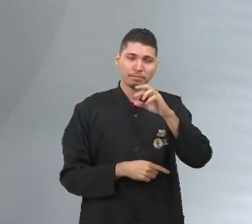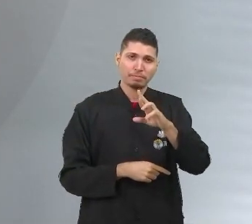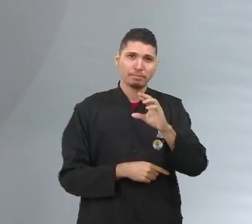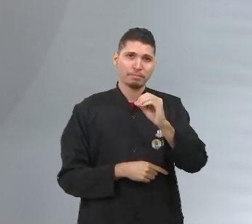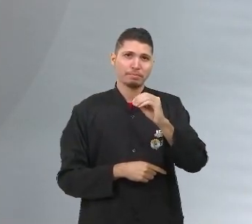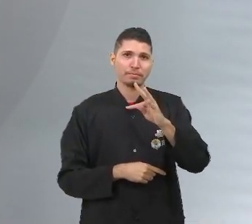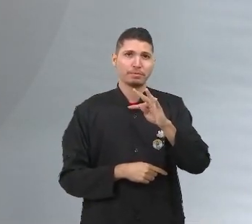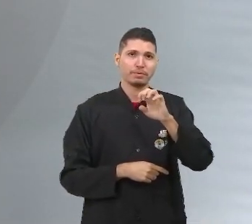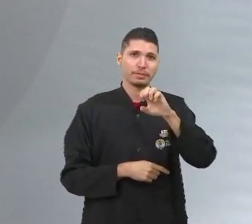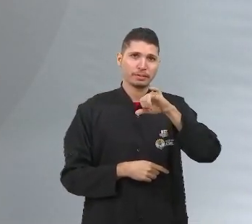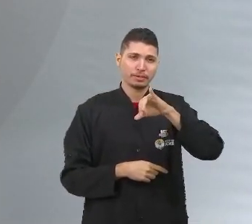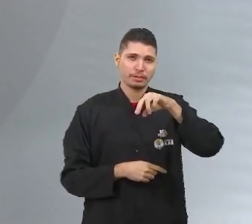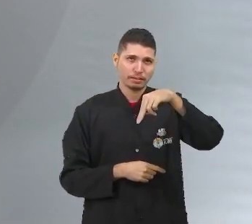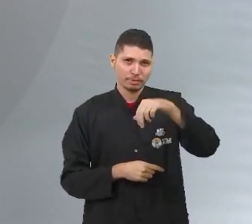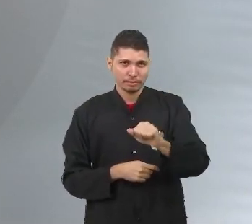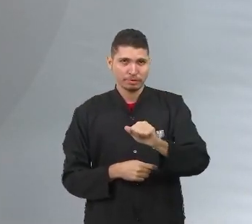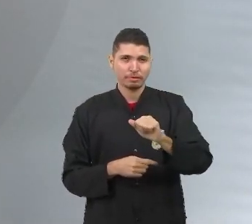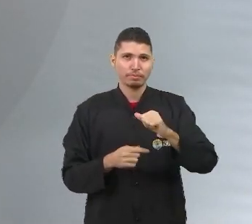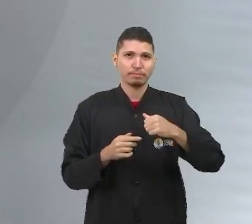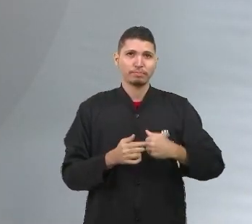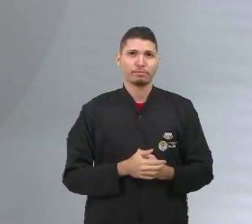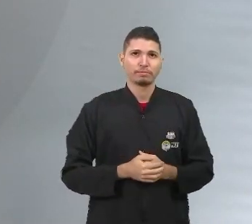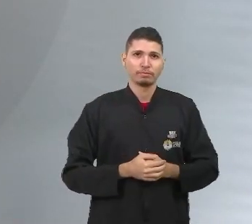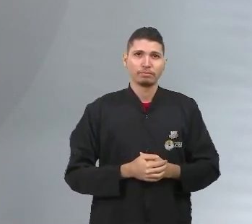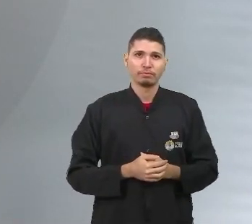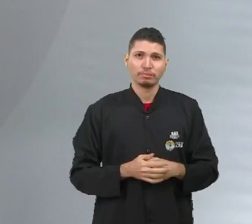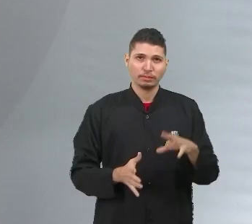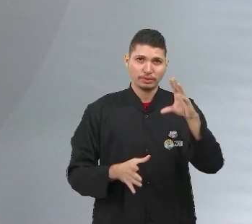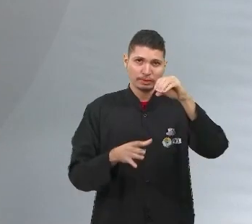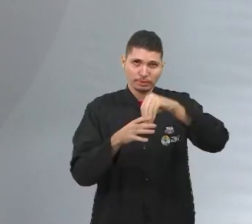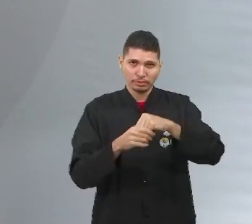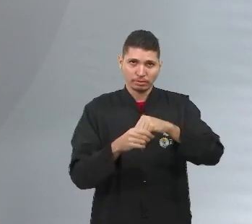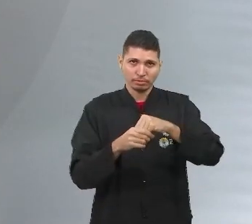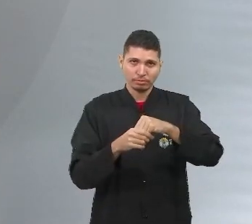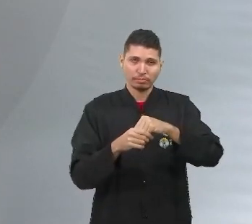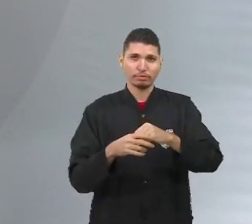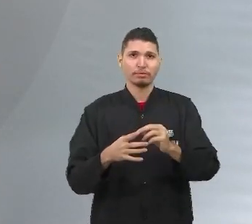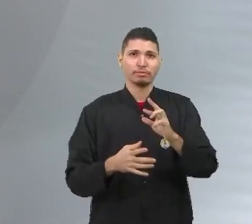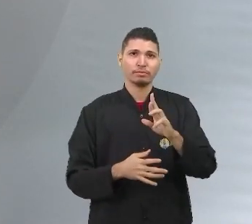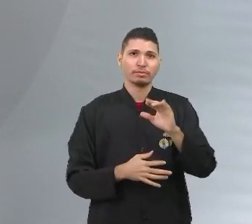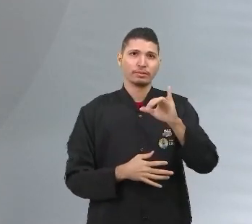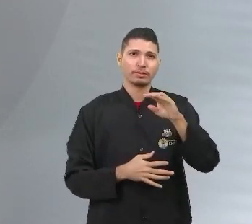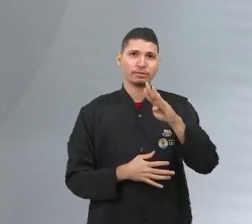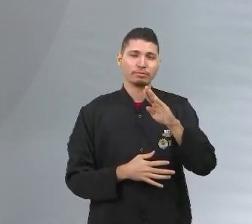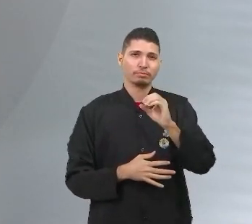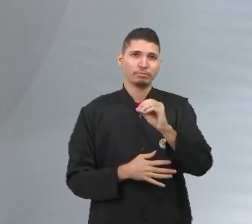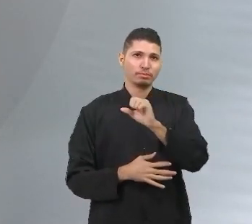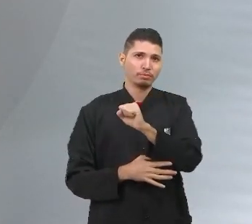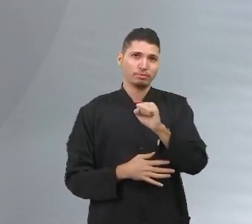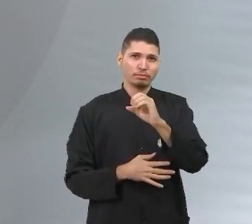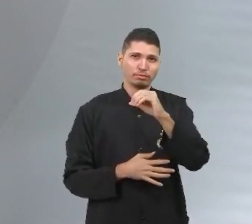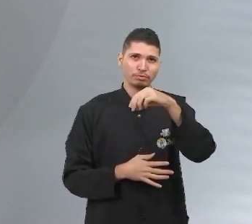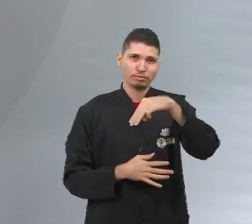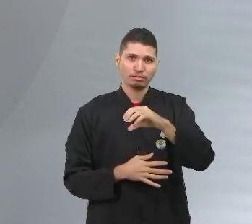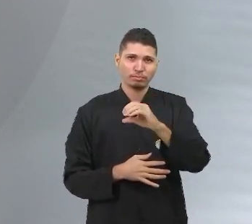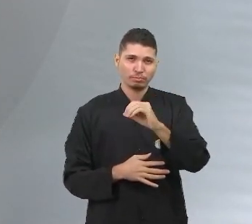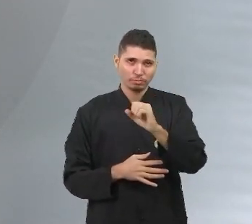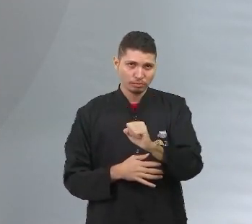peraí. Aí então, isso tudo estava acontecendo no núcleo. O RNA mensageiro sai do